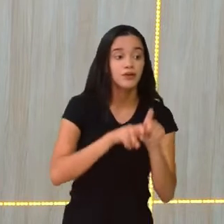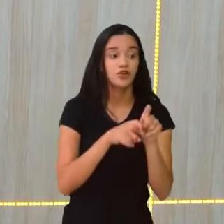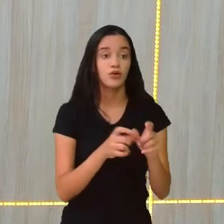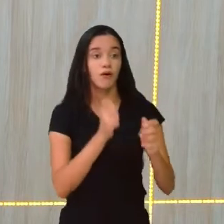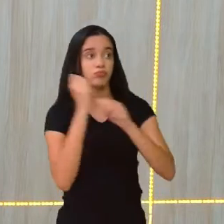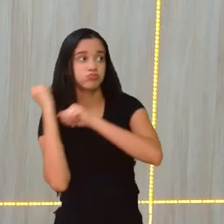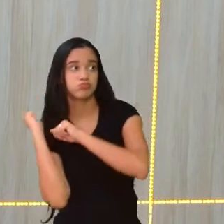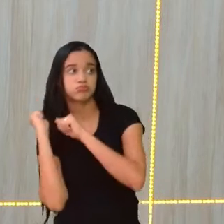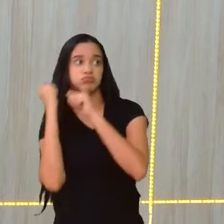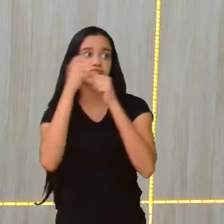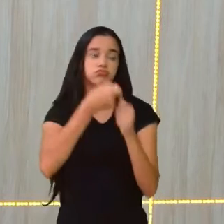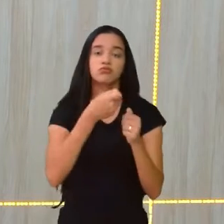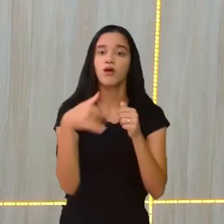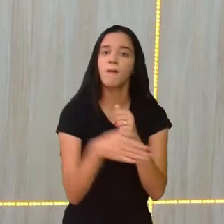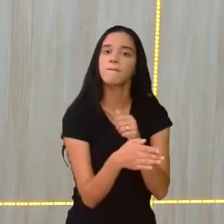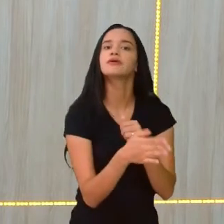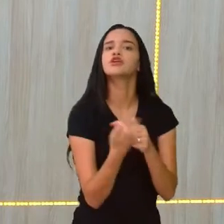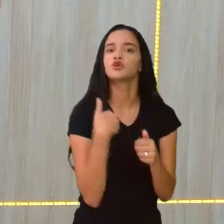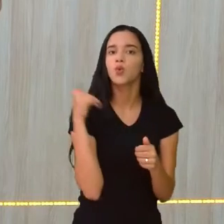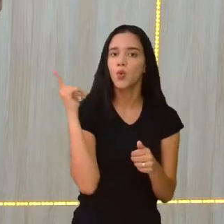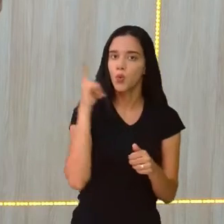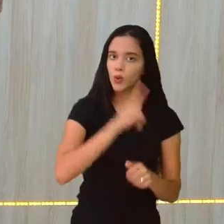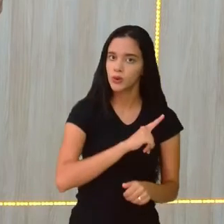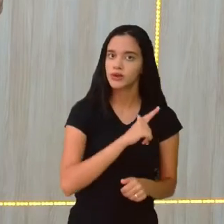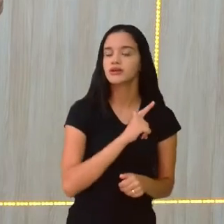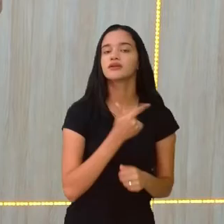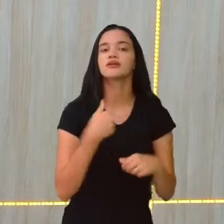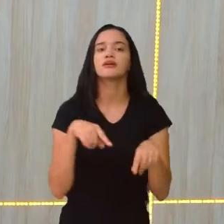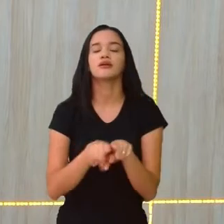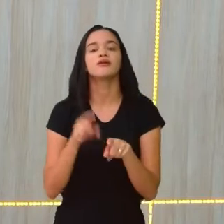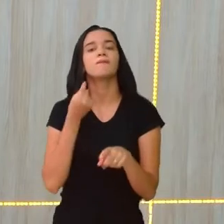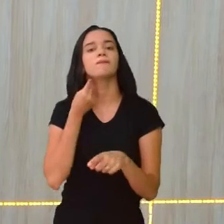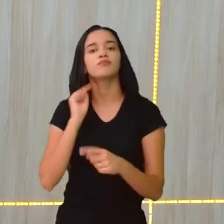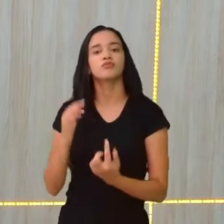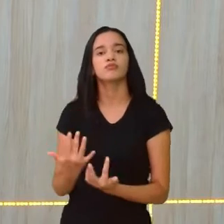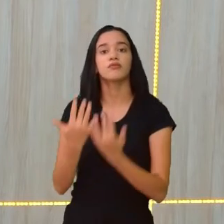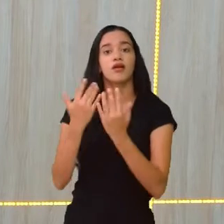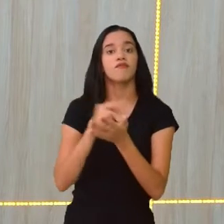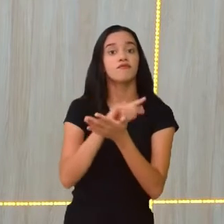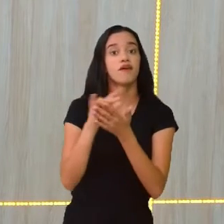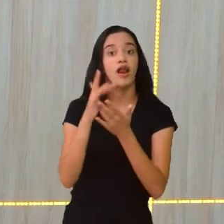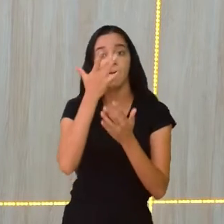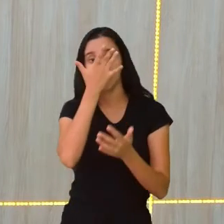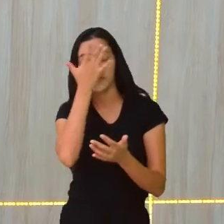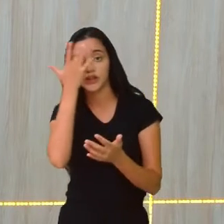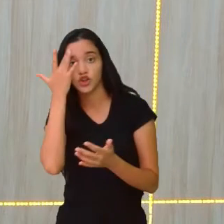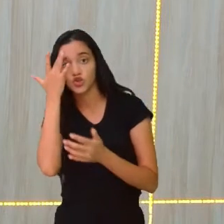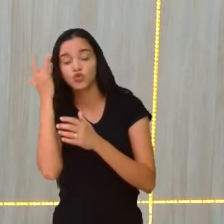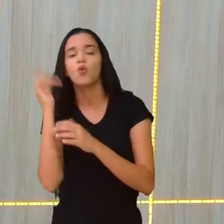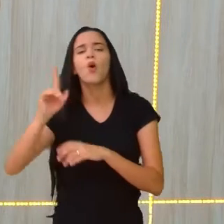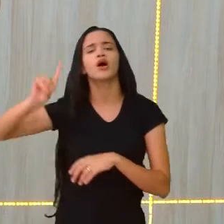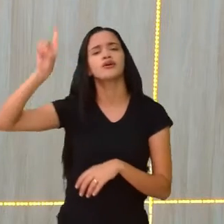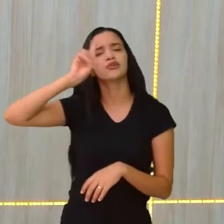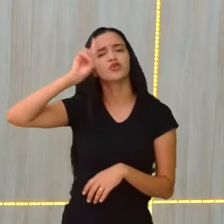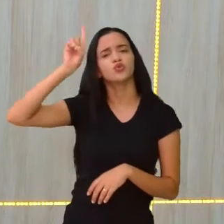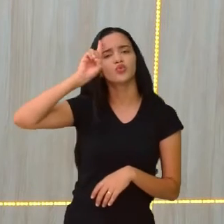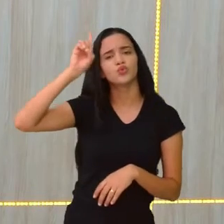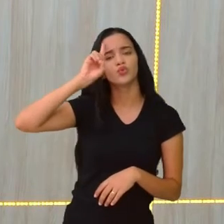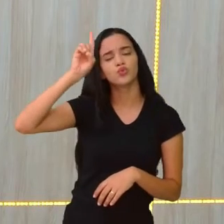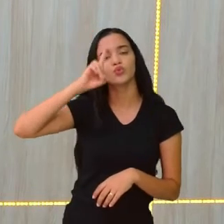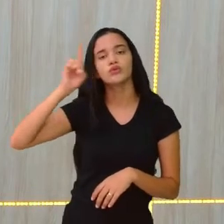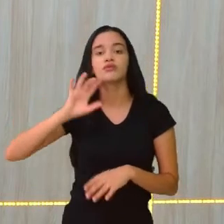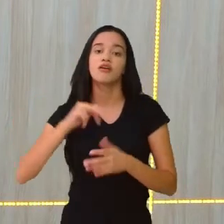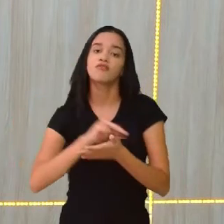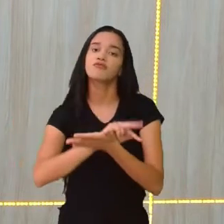ainda conseguem pescar. Mesmo nessa questão de poluição, muitas pessoas pescam diariamente vários